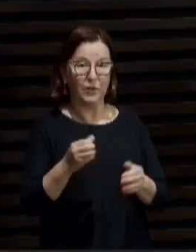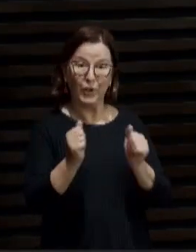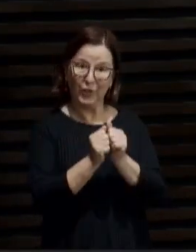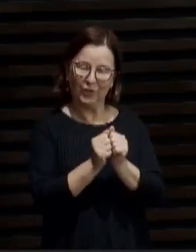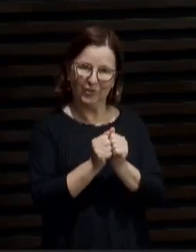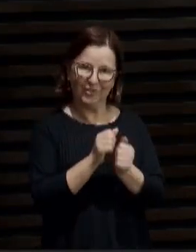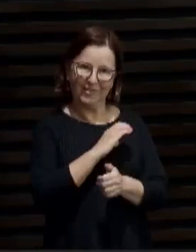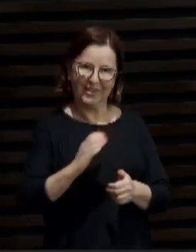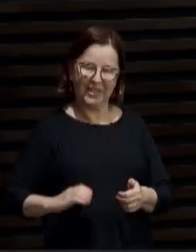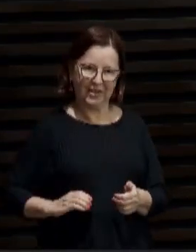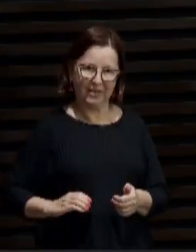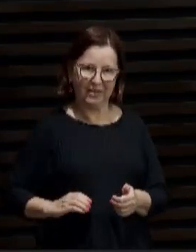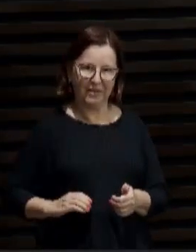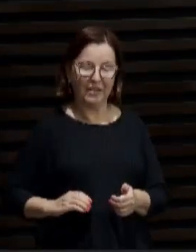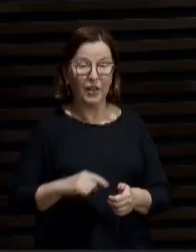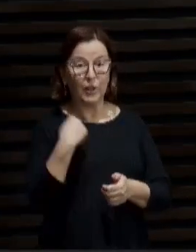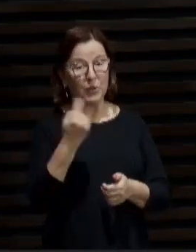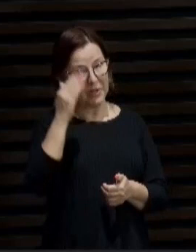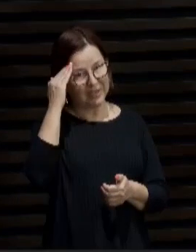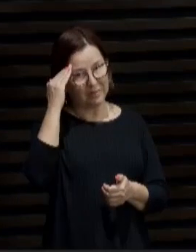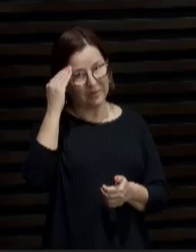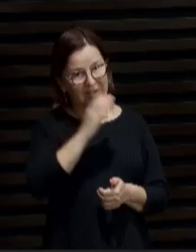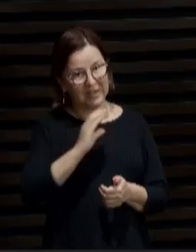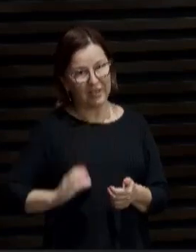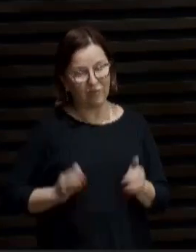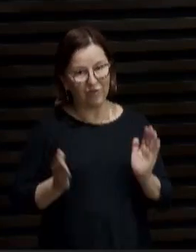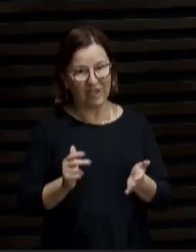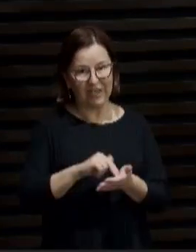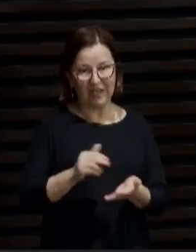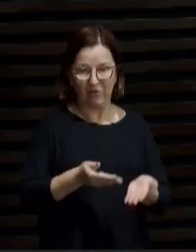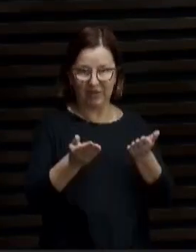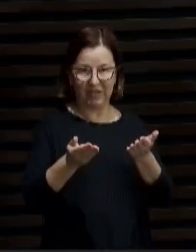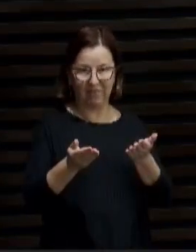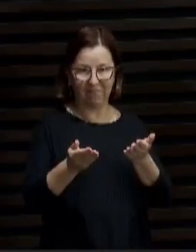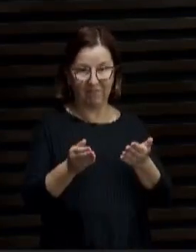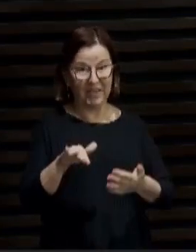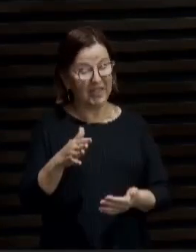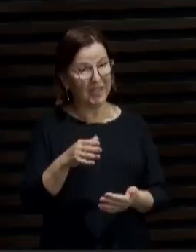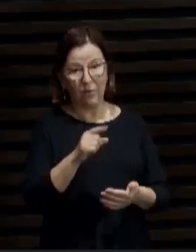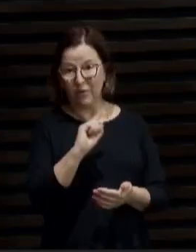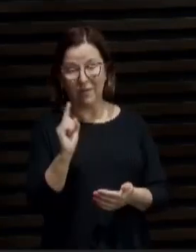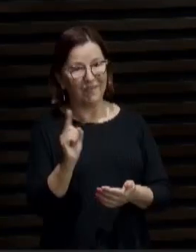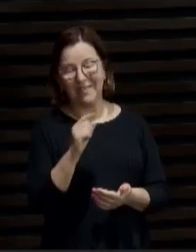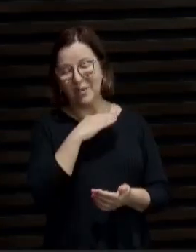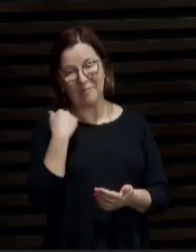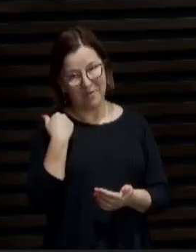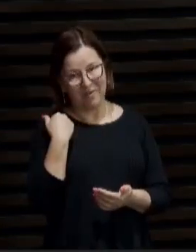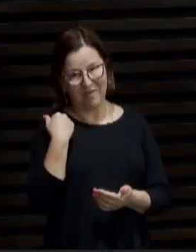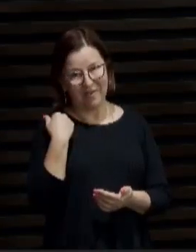havendo Cristo ressuscitado dentre os mortos, já não morre, a morte já não tem domínio sobre ele,